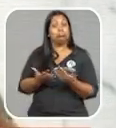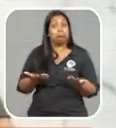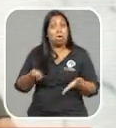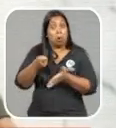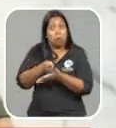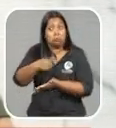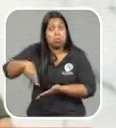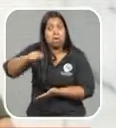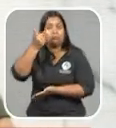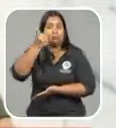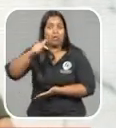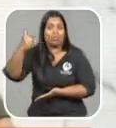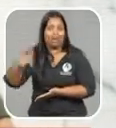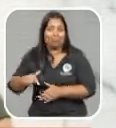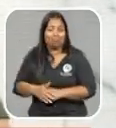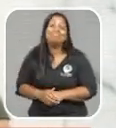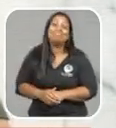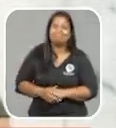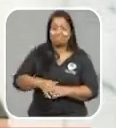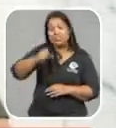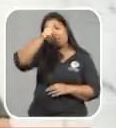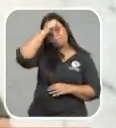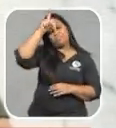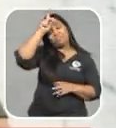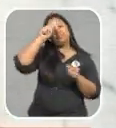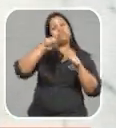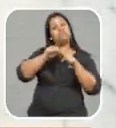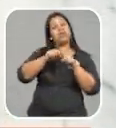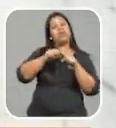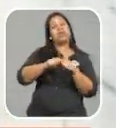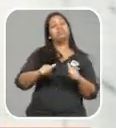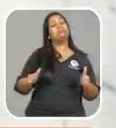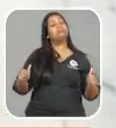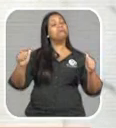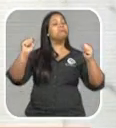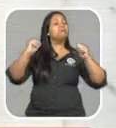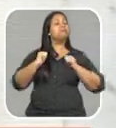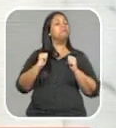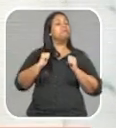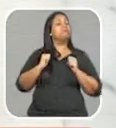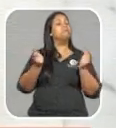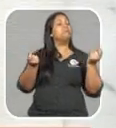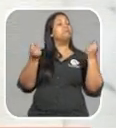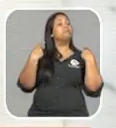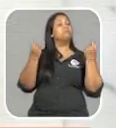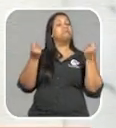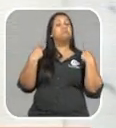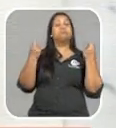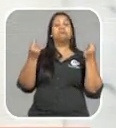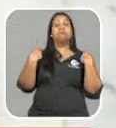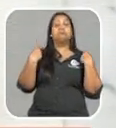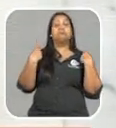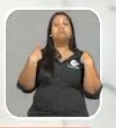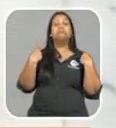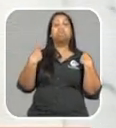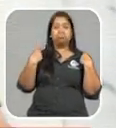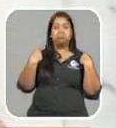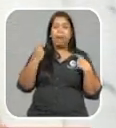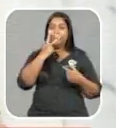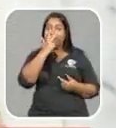de maneira desumana, porque tem um erro, né, a gente percebeu na CPI, um erro de origem,